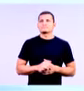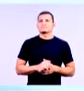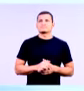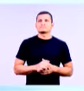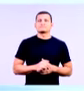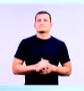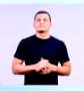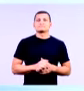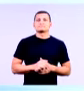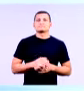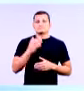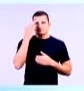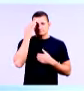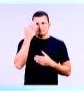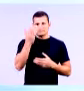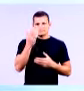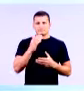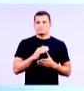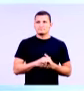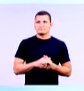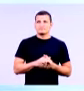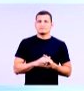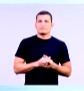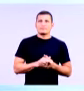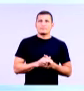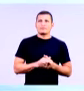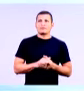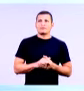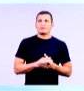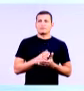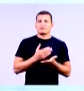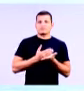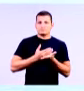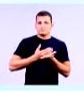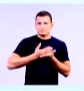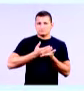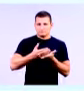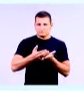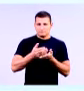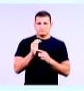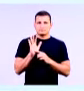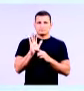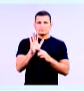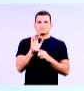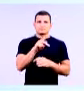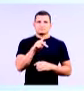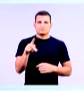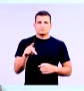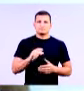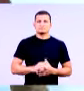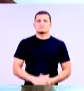obrigado professor. Obrigado, por nada. Vamos iniciar então com uma apresentação dos professores, vamos aqui.